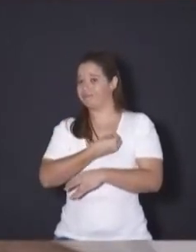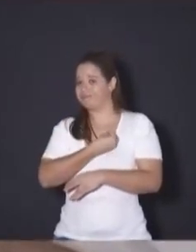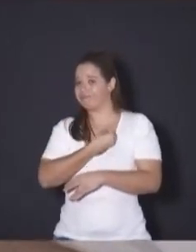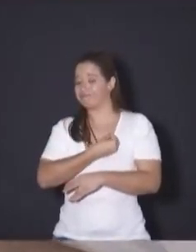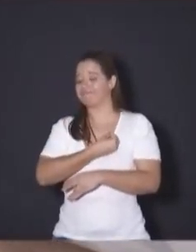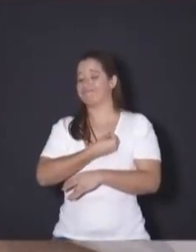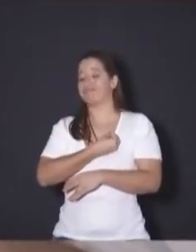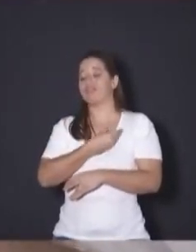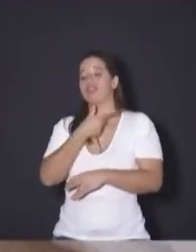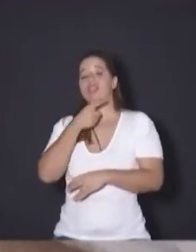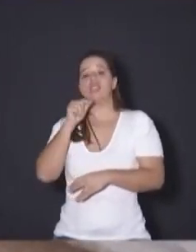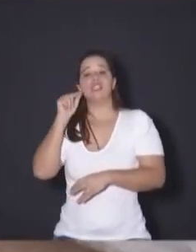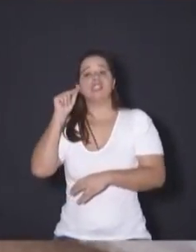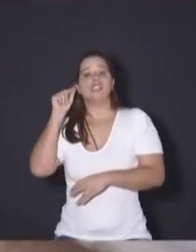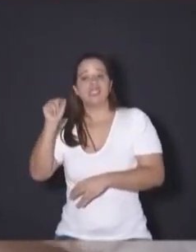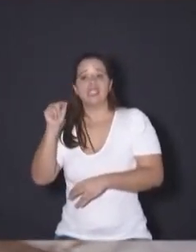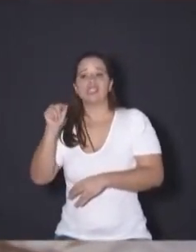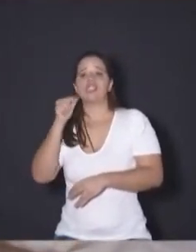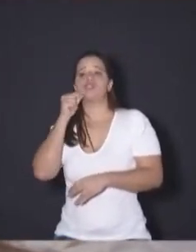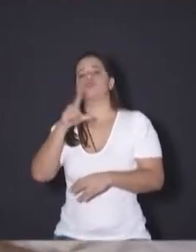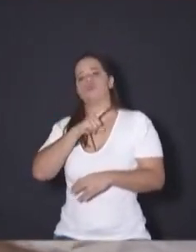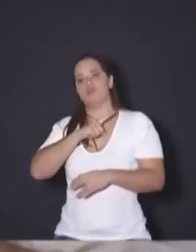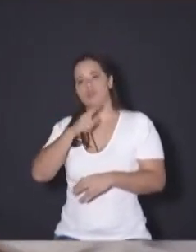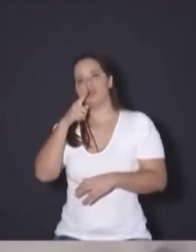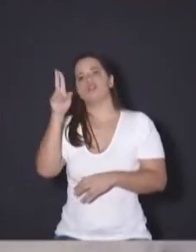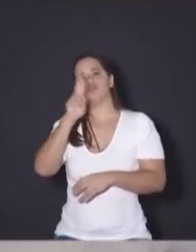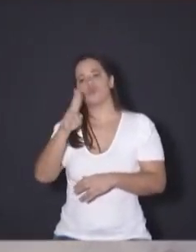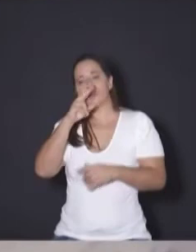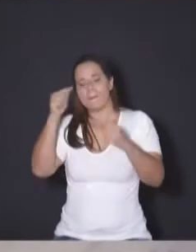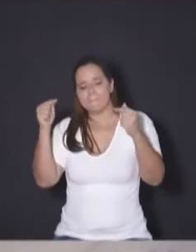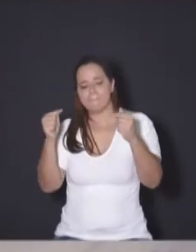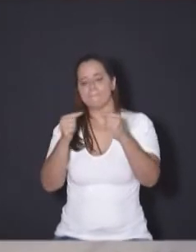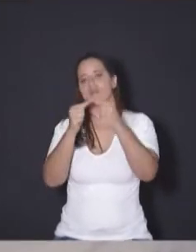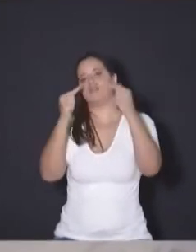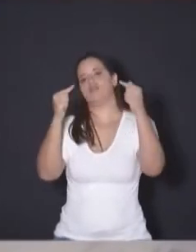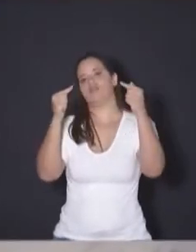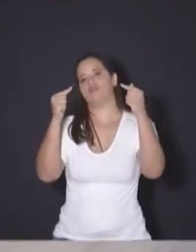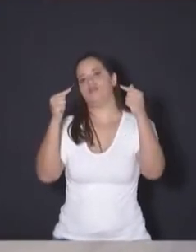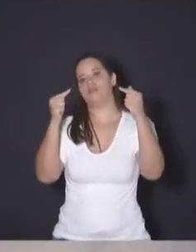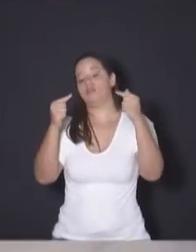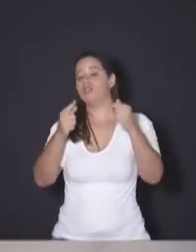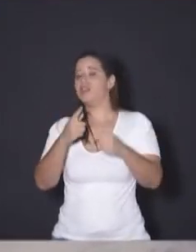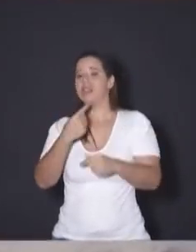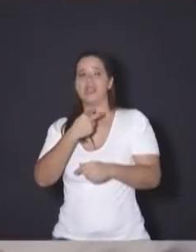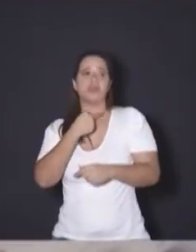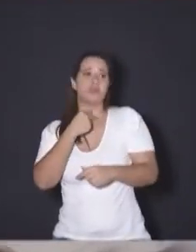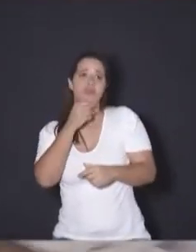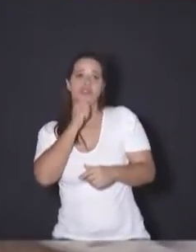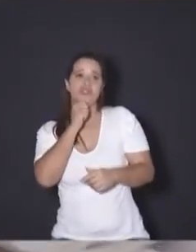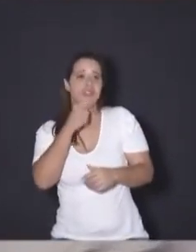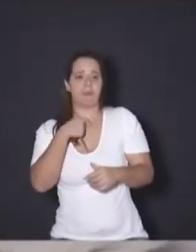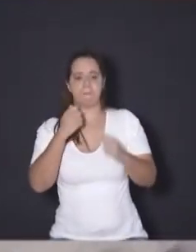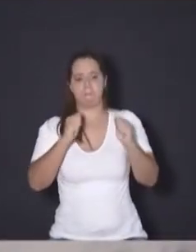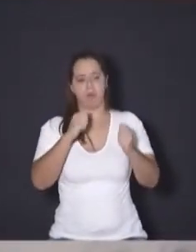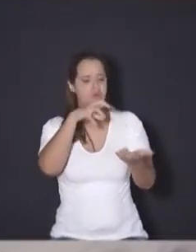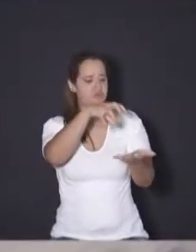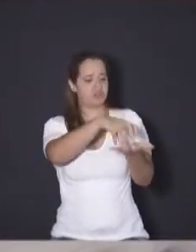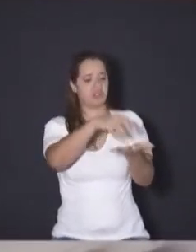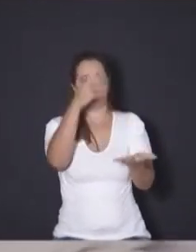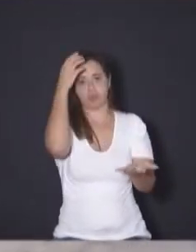é isso tem que funcionar tudo ao mesmo tempo não adianta você pode ter uma excelente centro